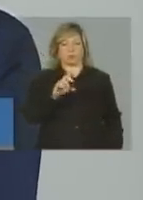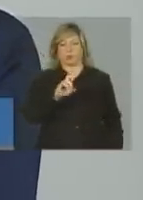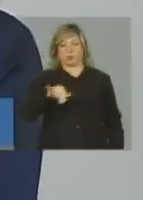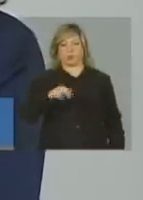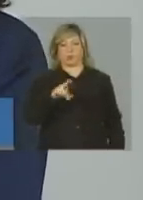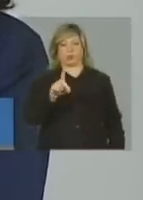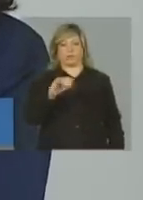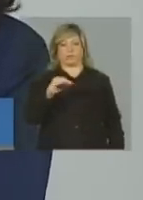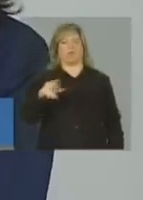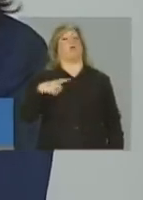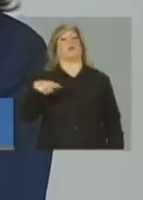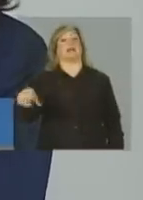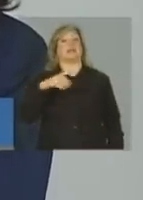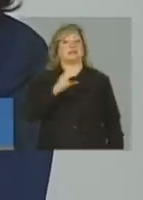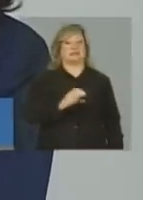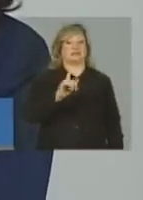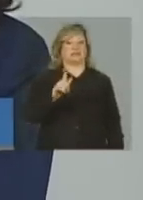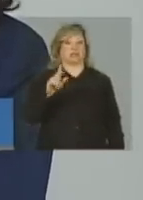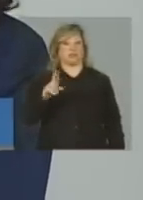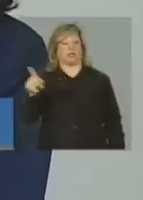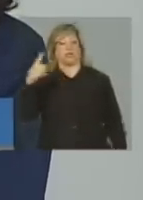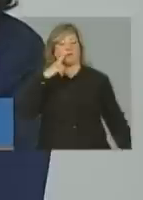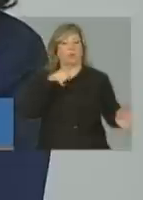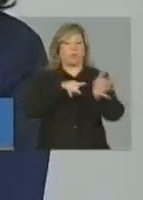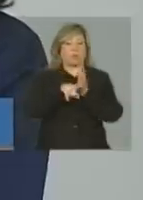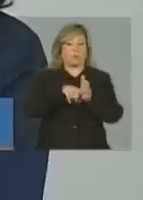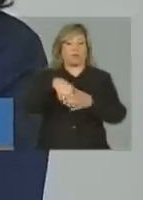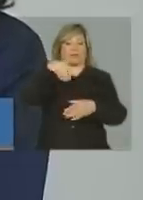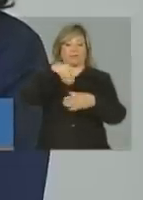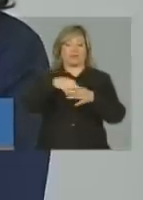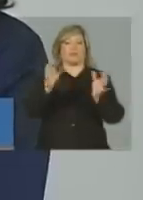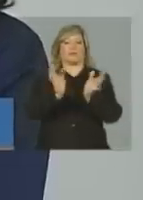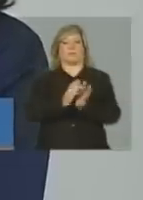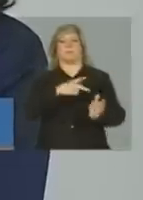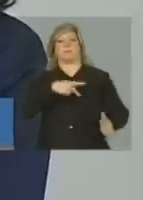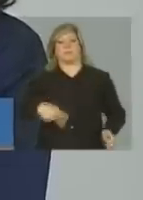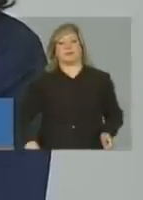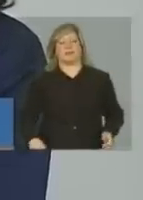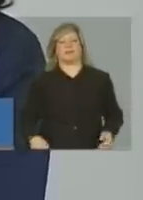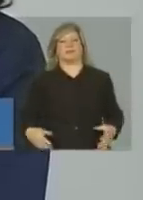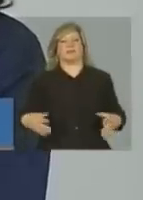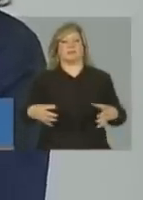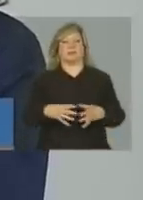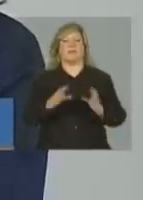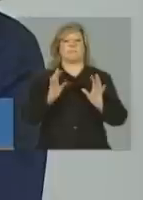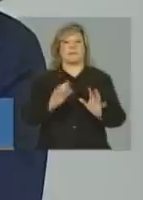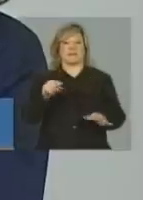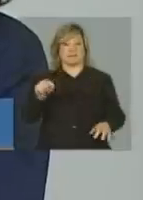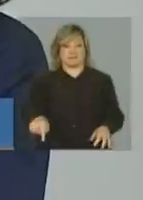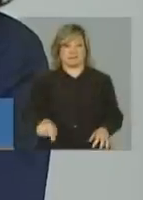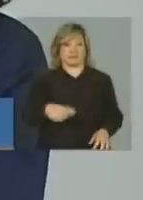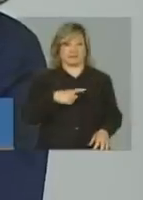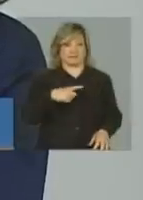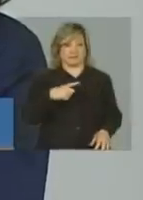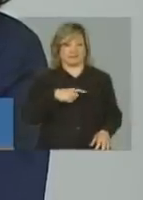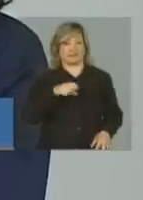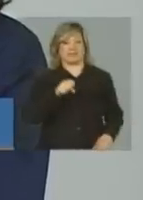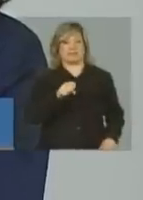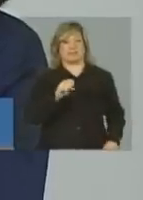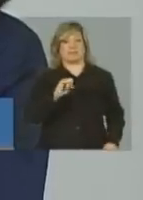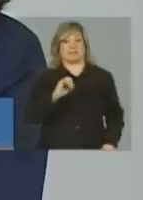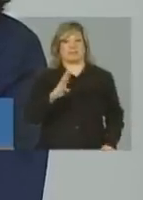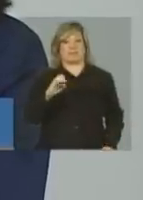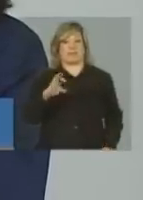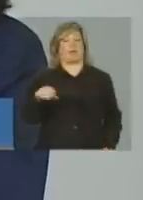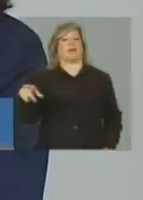do judiciário, ela é um órgão de controle interno do Poder Executivo. Portanto, essa justificativa no SIBEC, que é o Sistema de Benefício ao